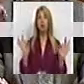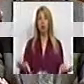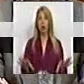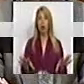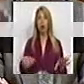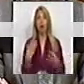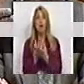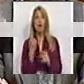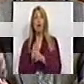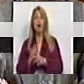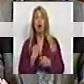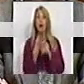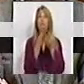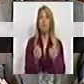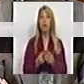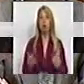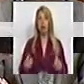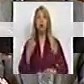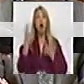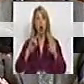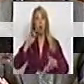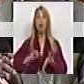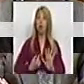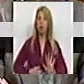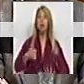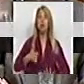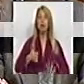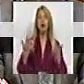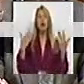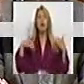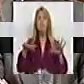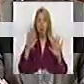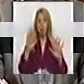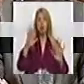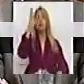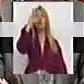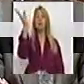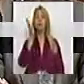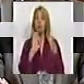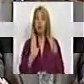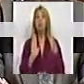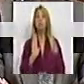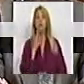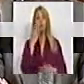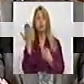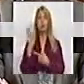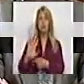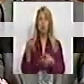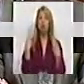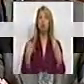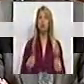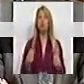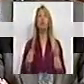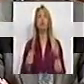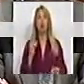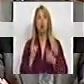sobre muitas matérias e algumas delas essenciais. Mas soubemos dar um bom exemplo do